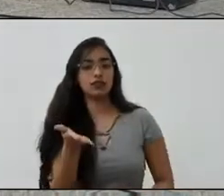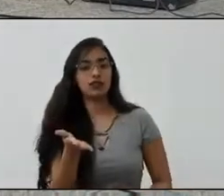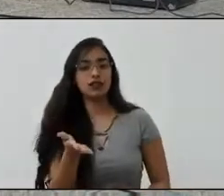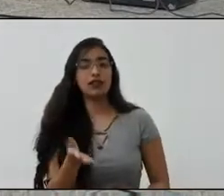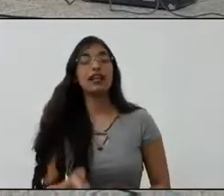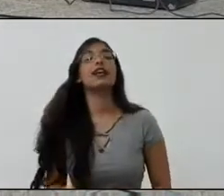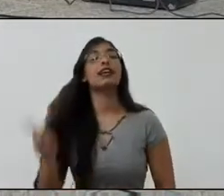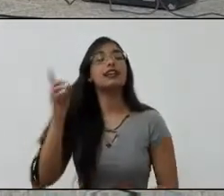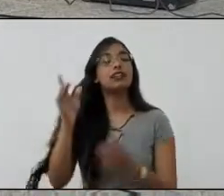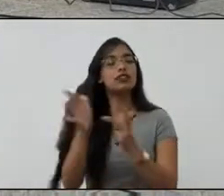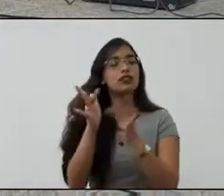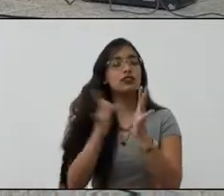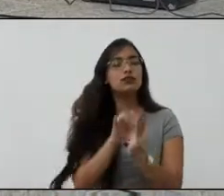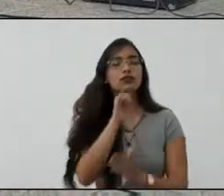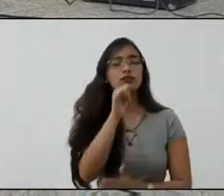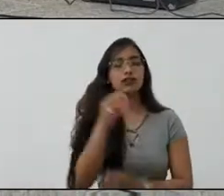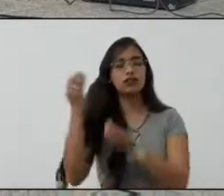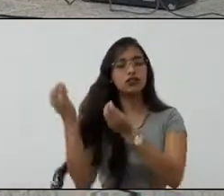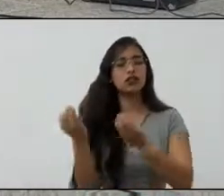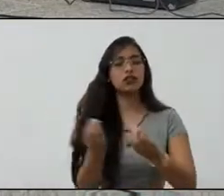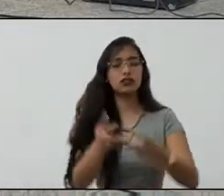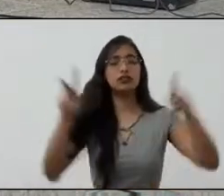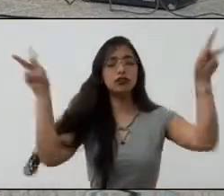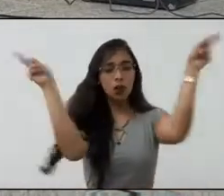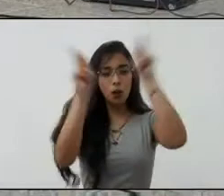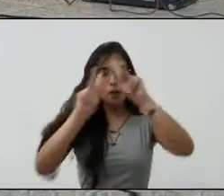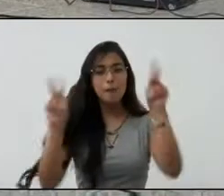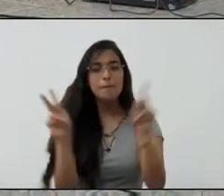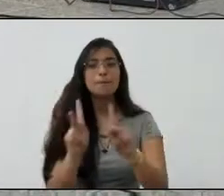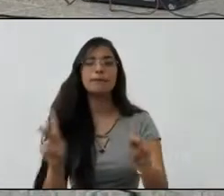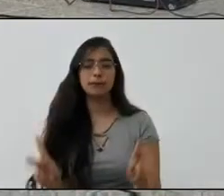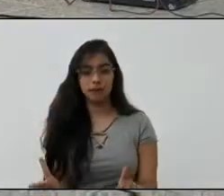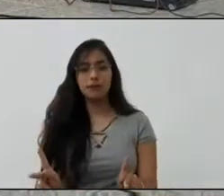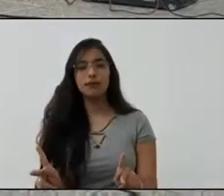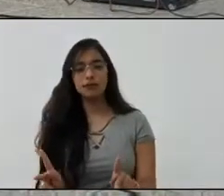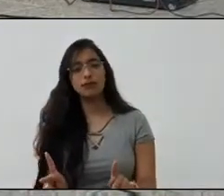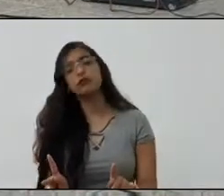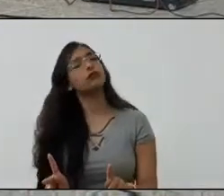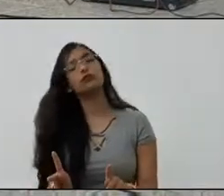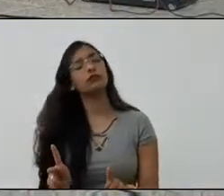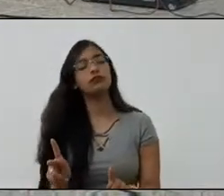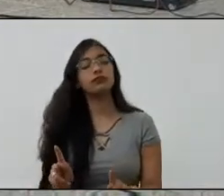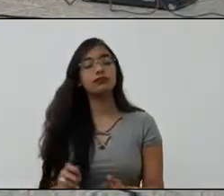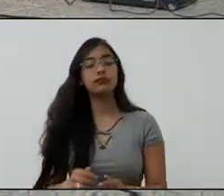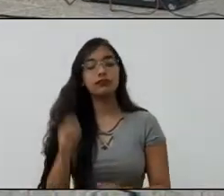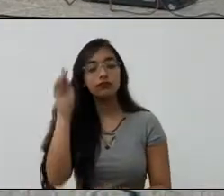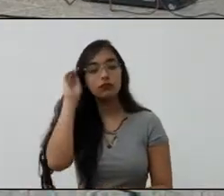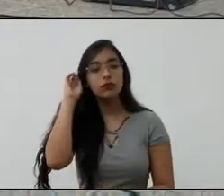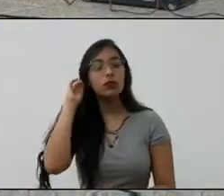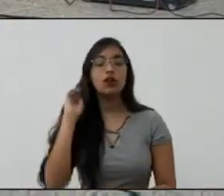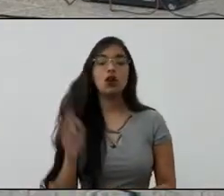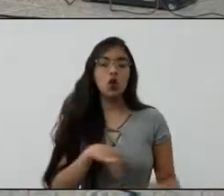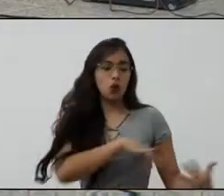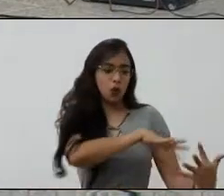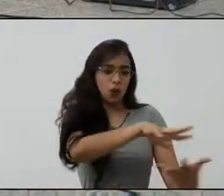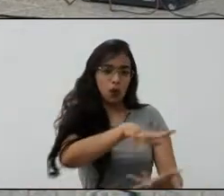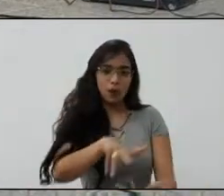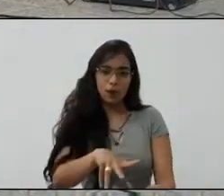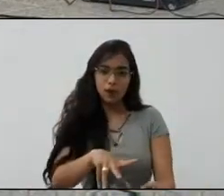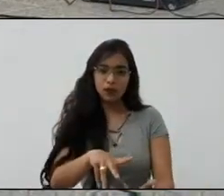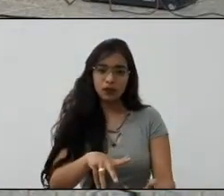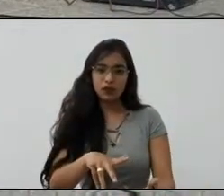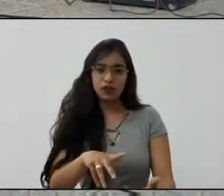deixo-vos a paz. Olha, meus filhos, meus servos, eu sei que o mundo tem assustado